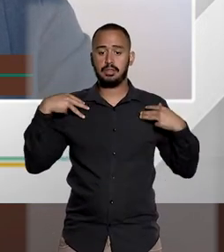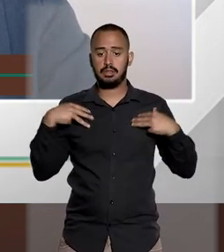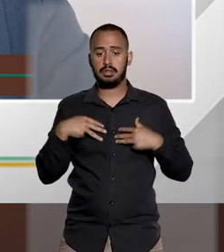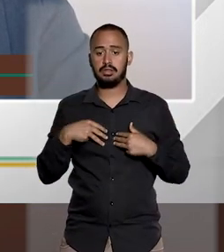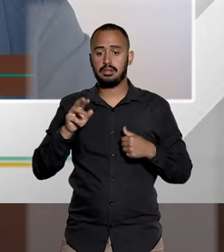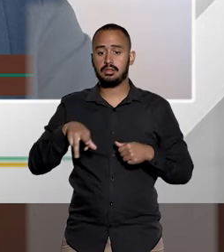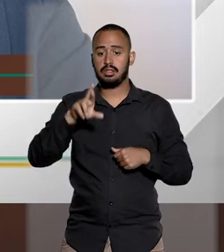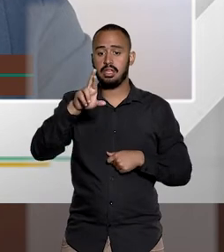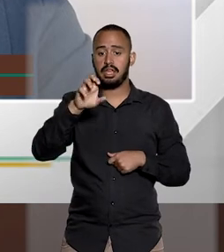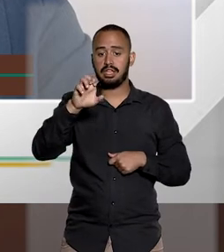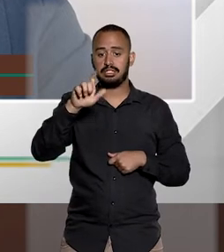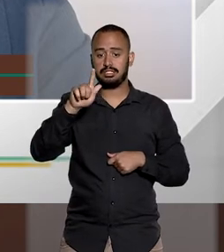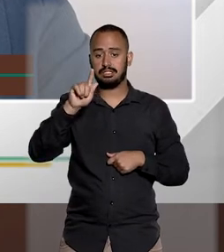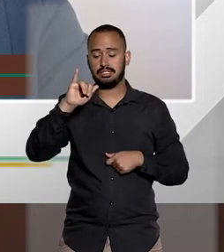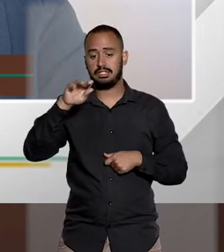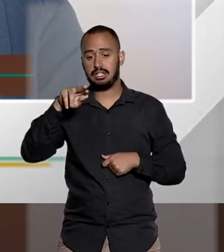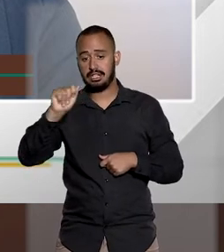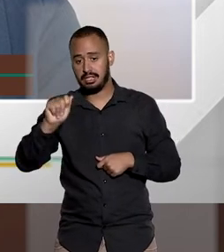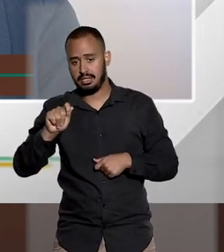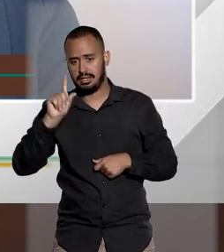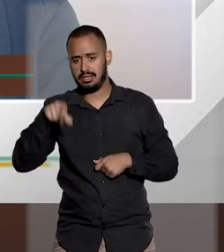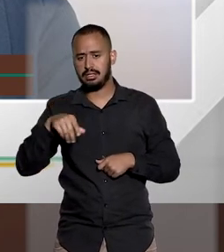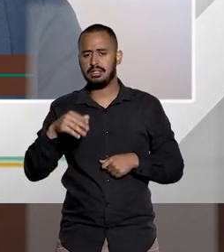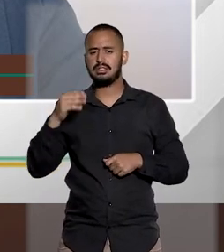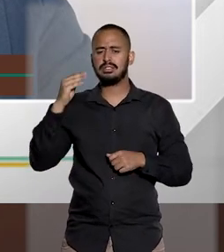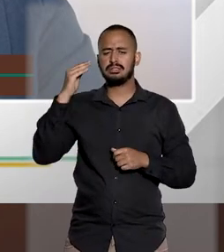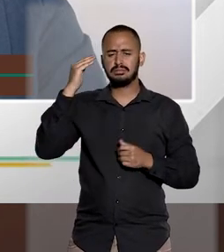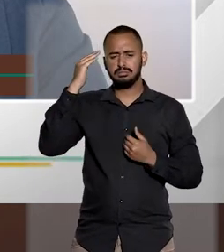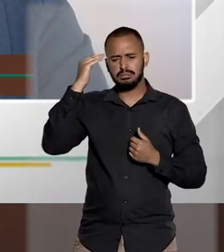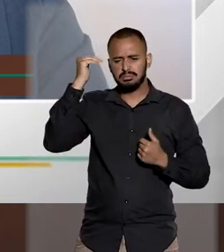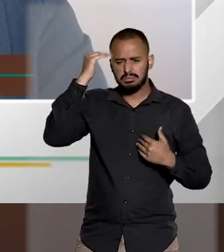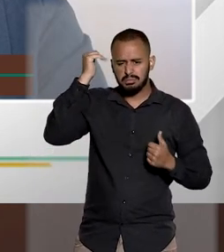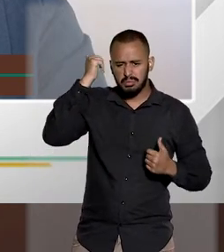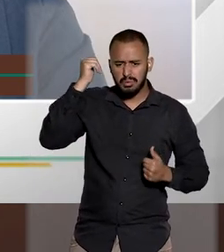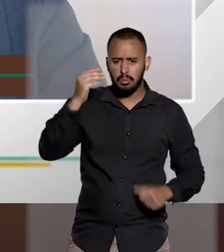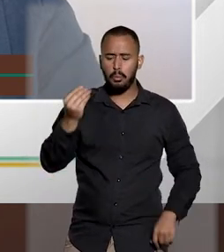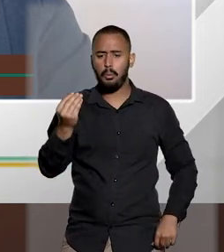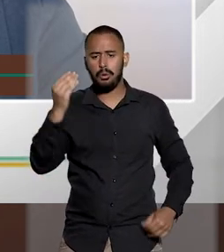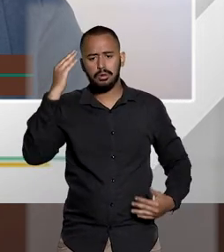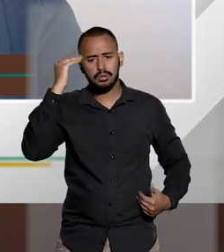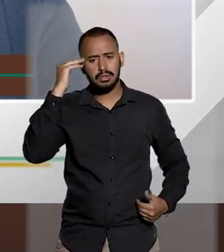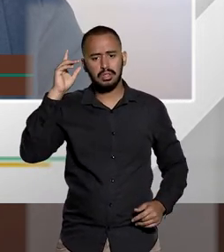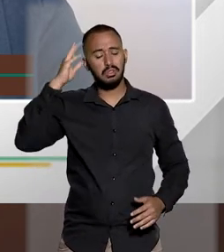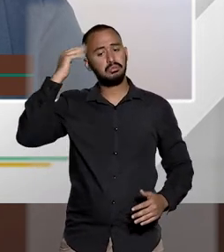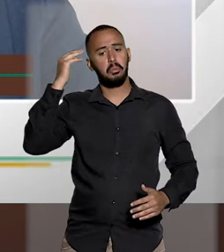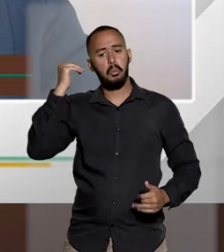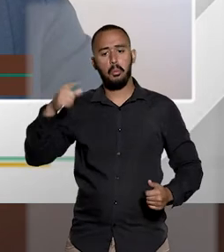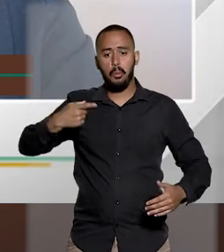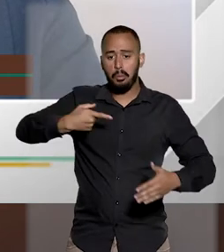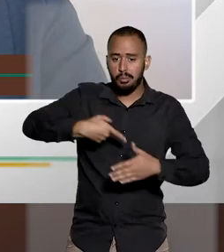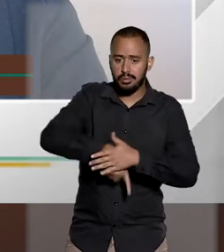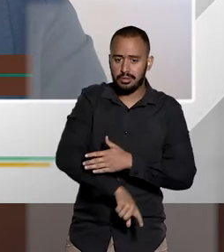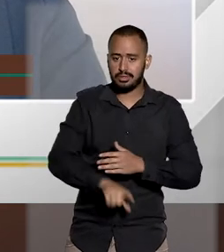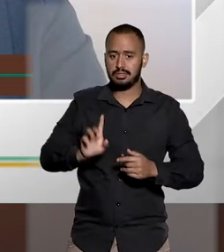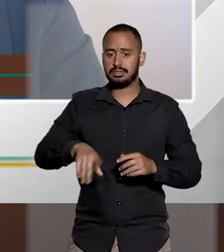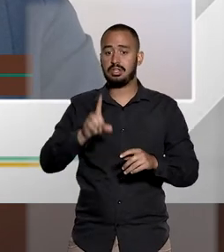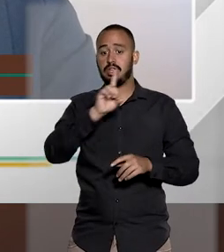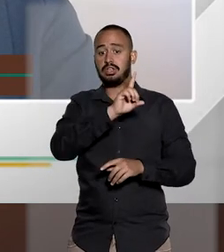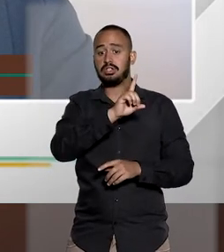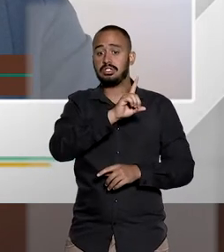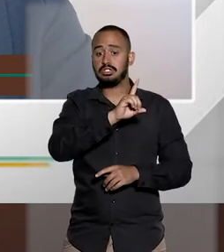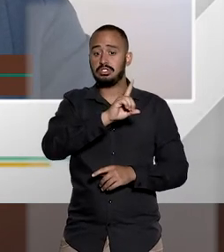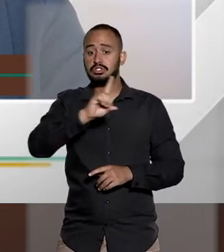ministra Regina Helena Costa, né? Que é uma ministra que, além dos conhecimentos aprofundados que ela tem na área do